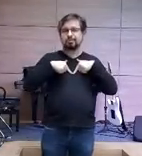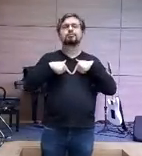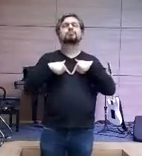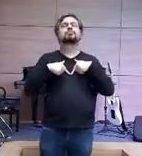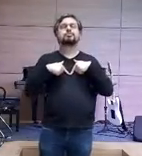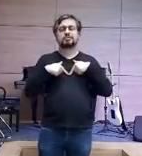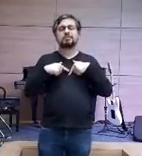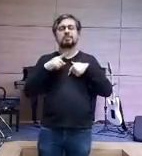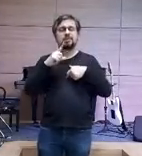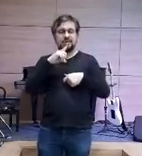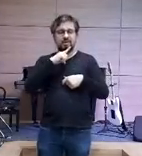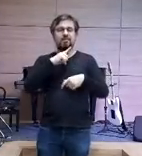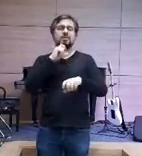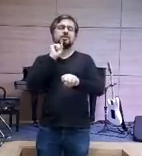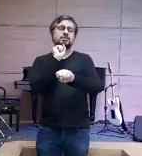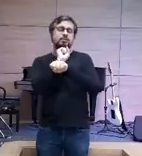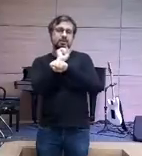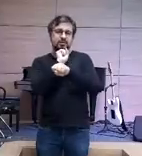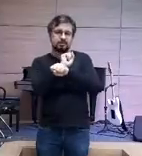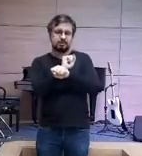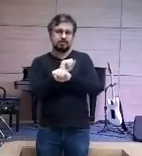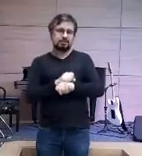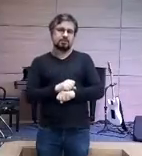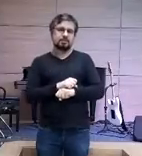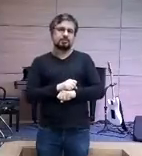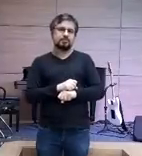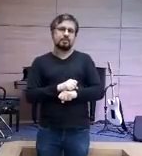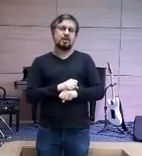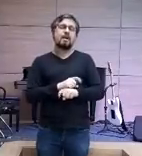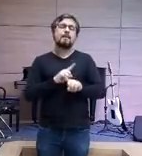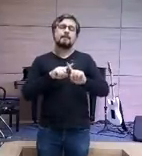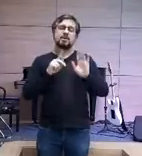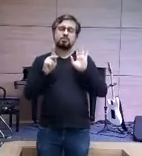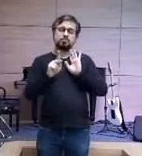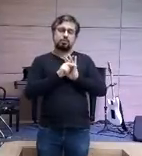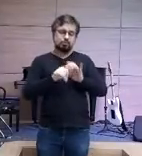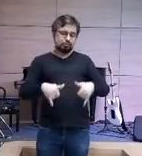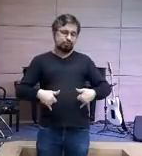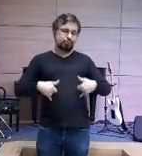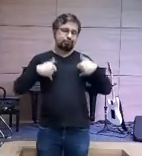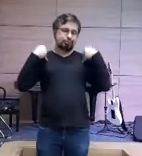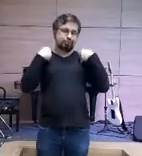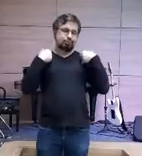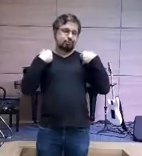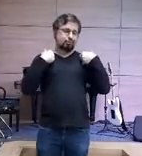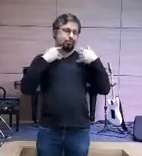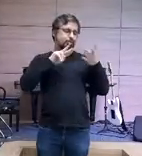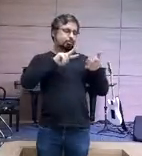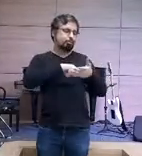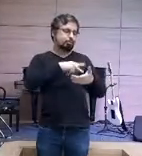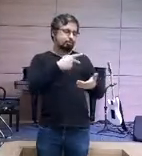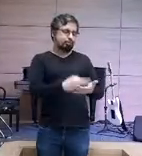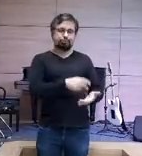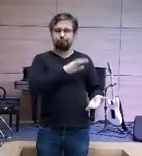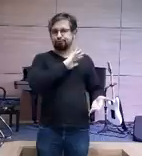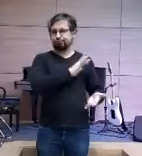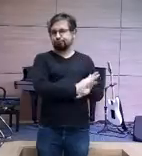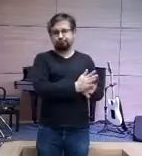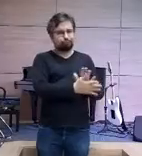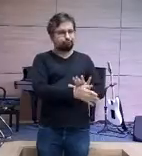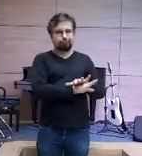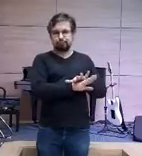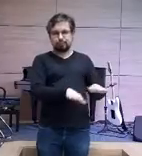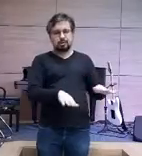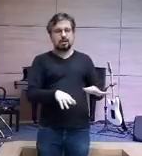houver esperança para ela Oi e aí caiu no seu próprio orgulho caiu em suas próprias forças